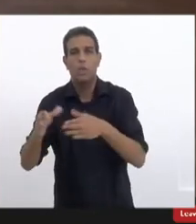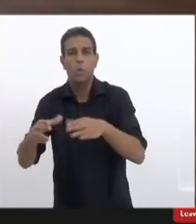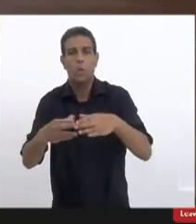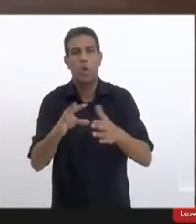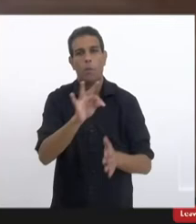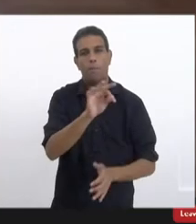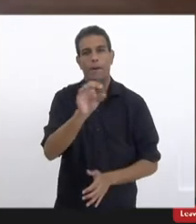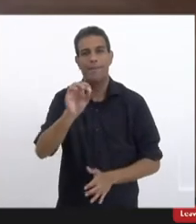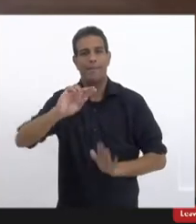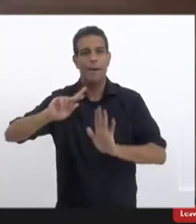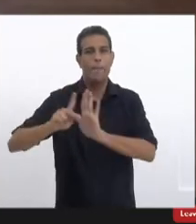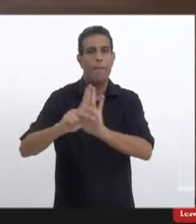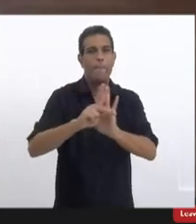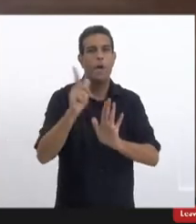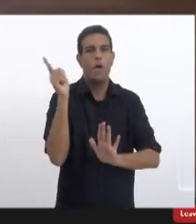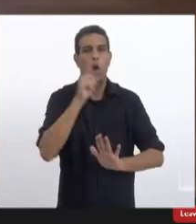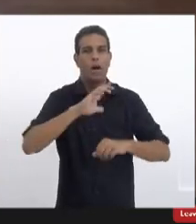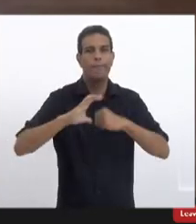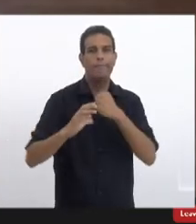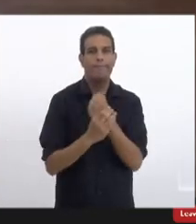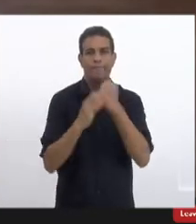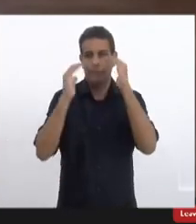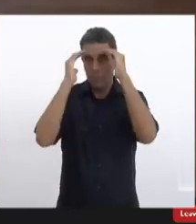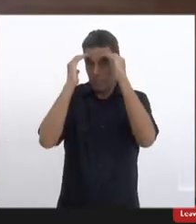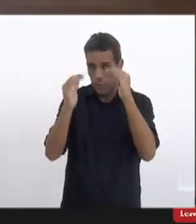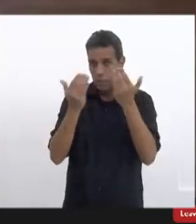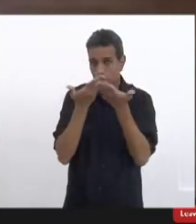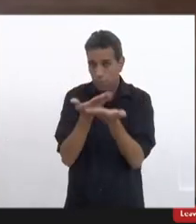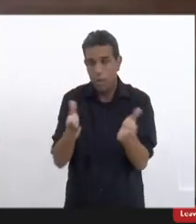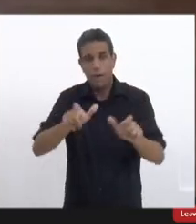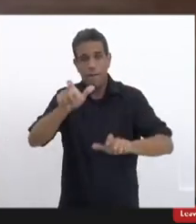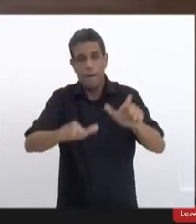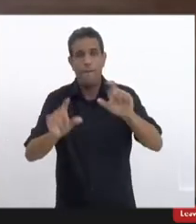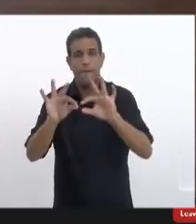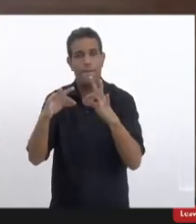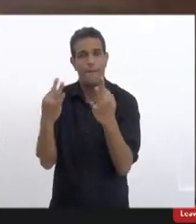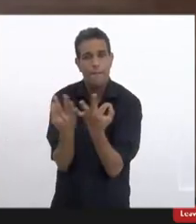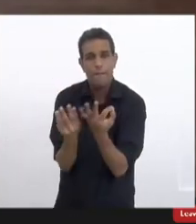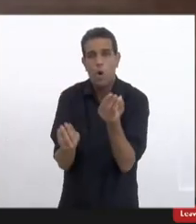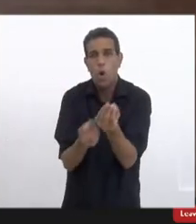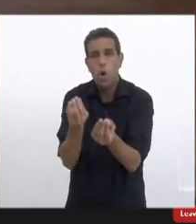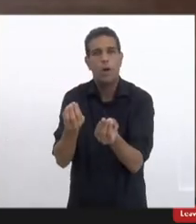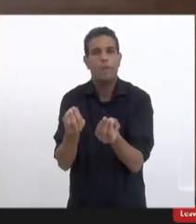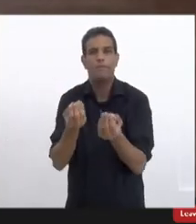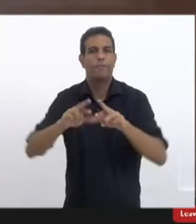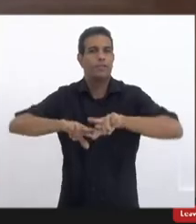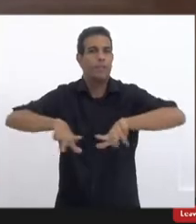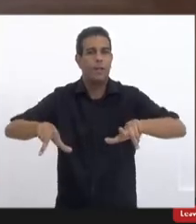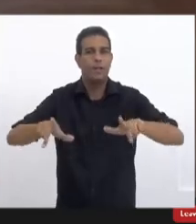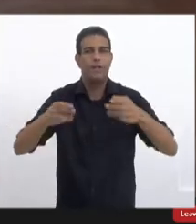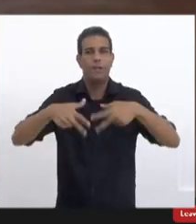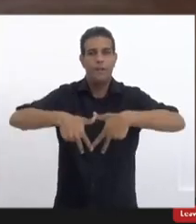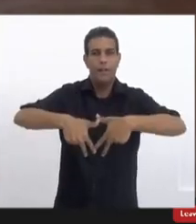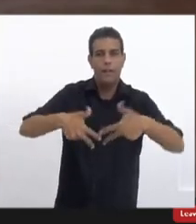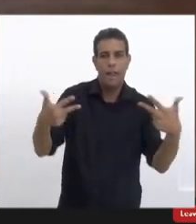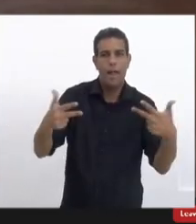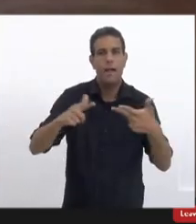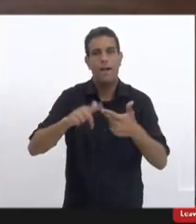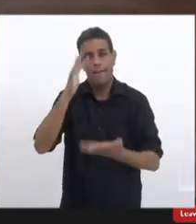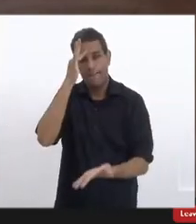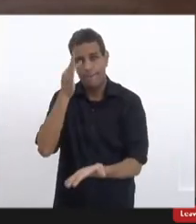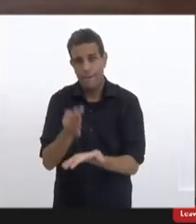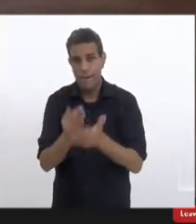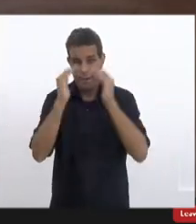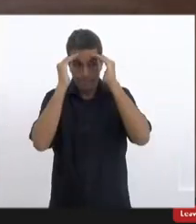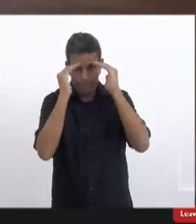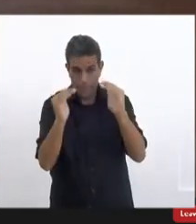acolhedoras, elas devem garantir o respeito à pessoa, à família, independente da etnia, do credo religioso. Então, tem que